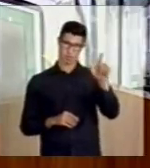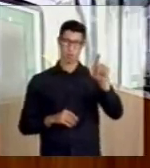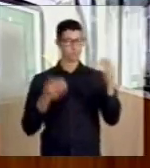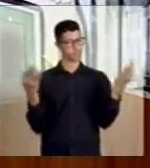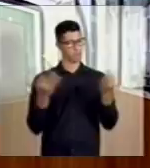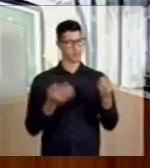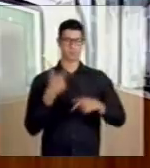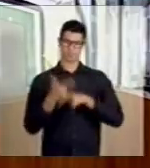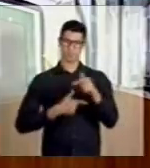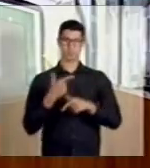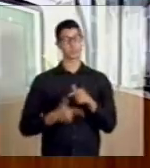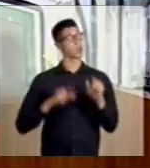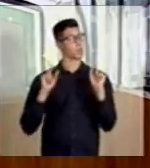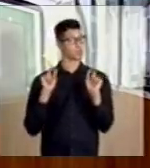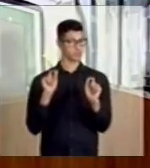trabalho, cuja